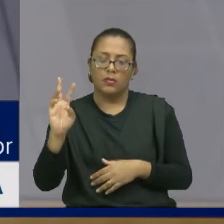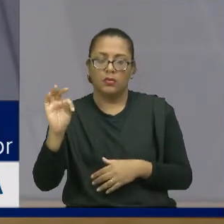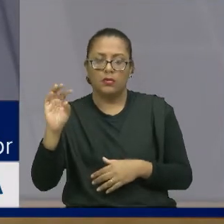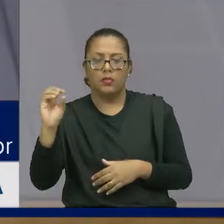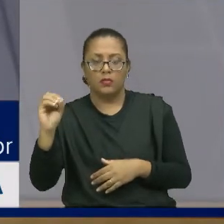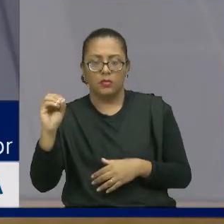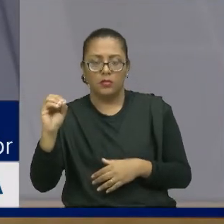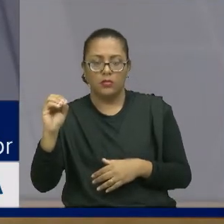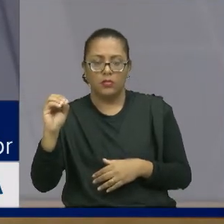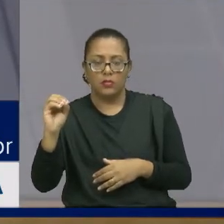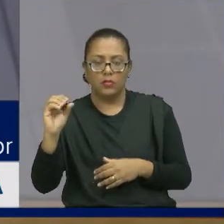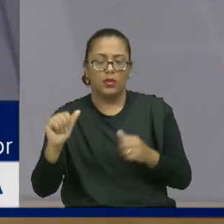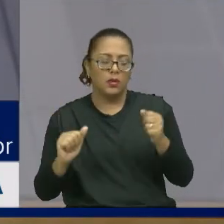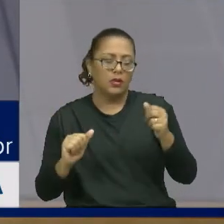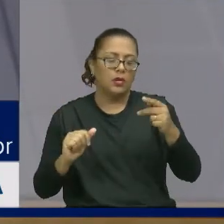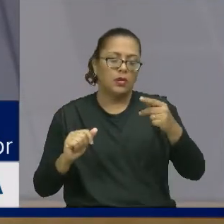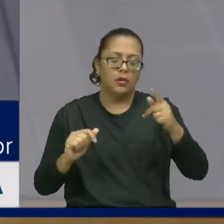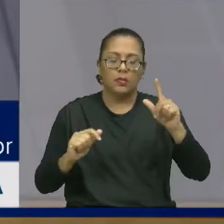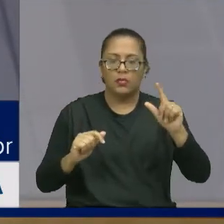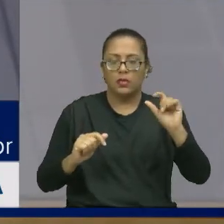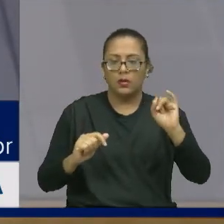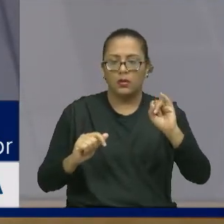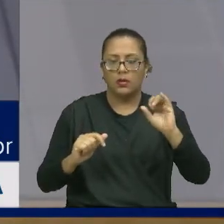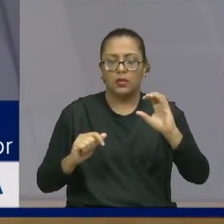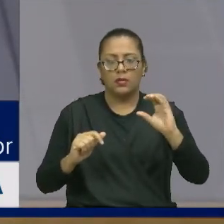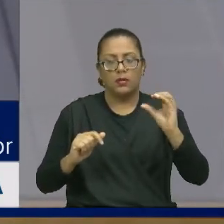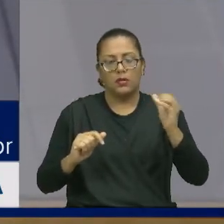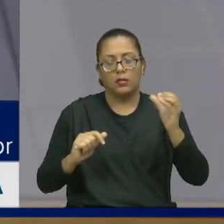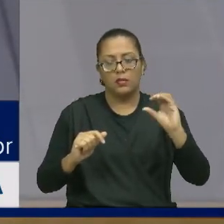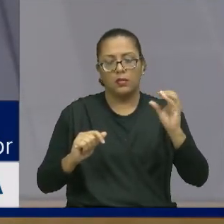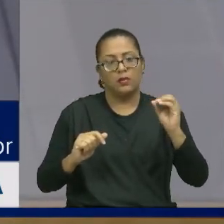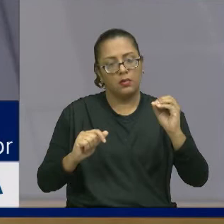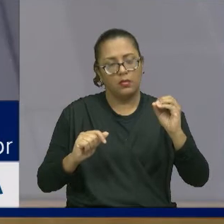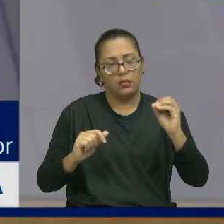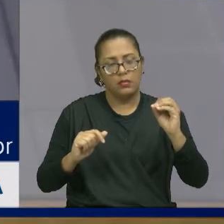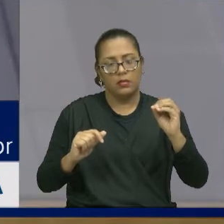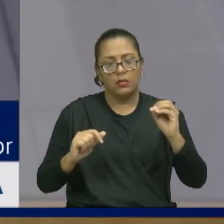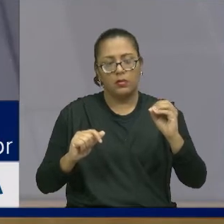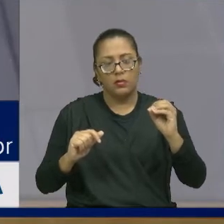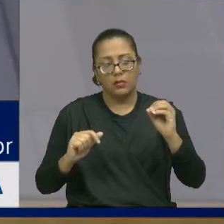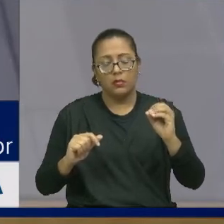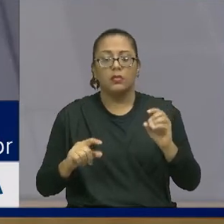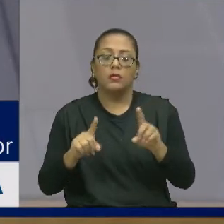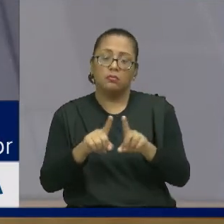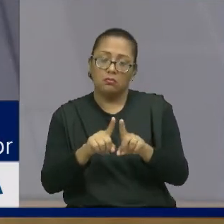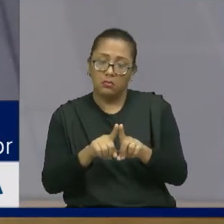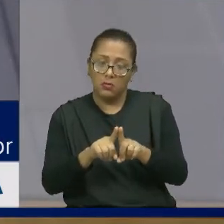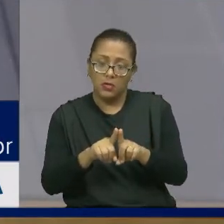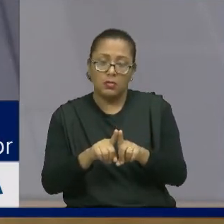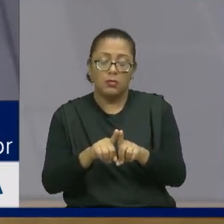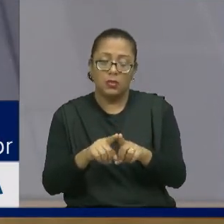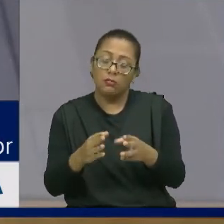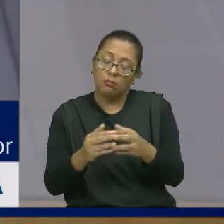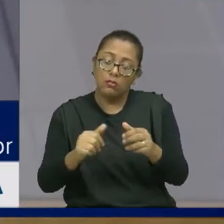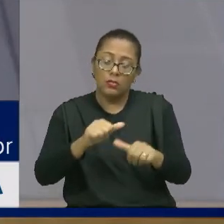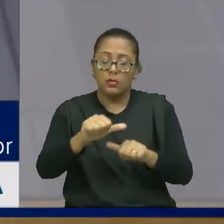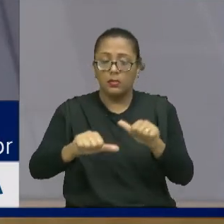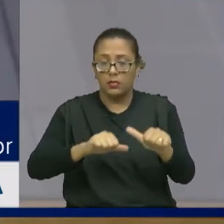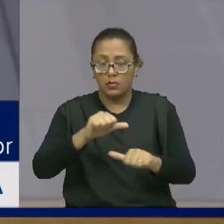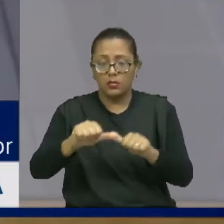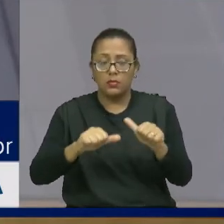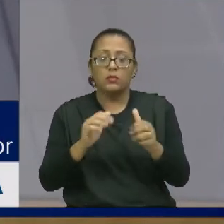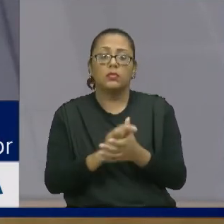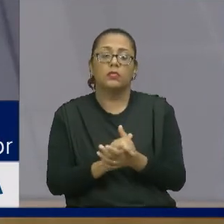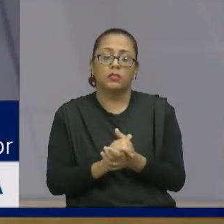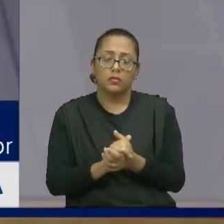isso. Portanto, sugere a reedição do artigo 12, inciso 1, conforme